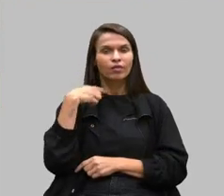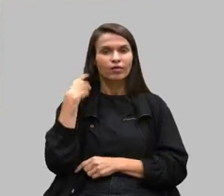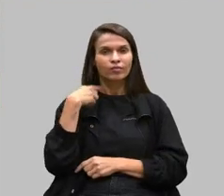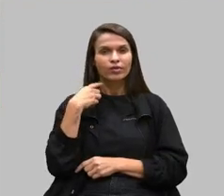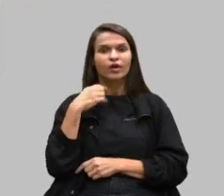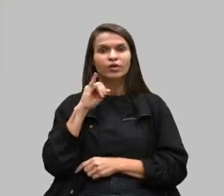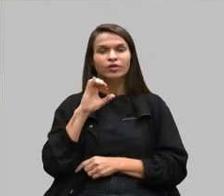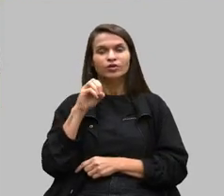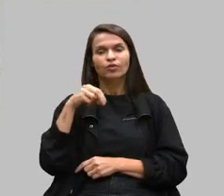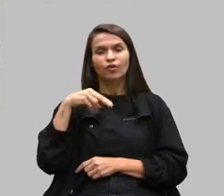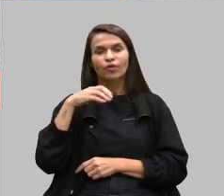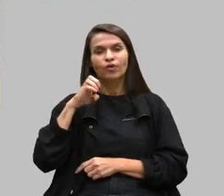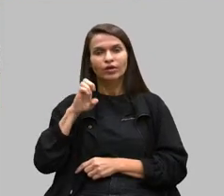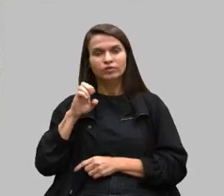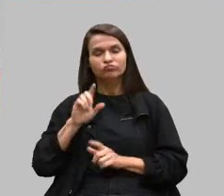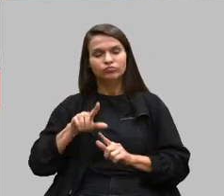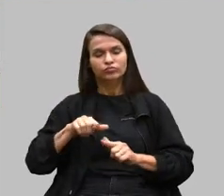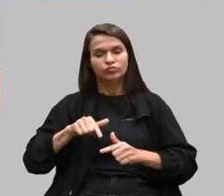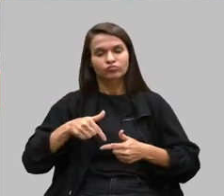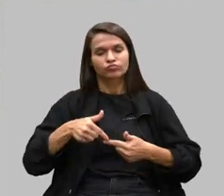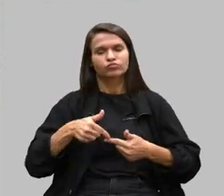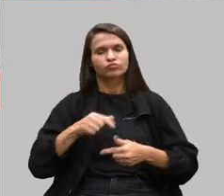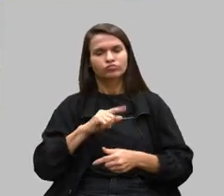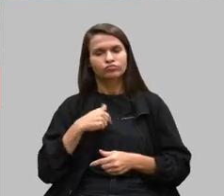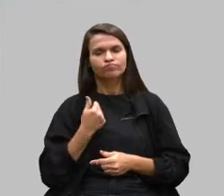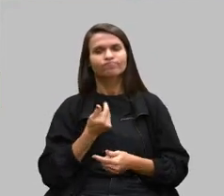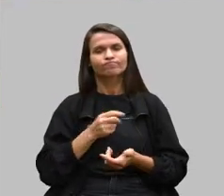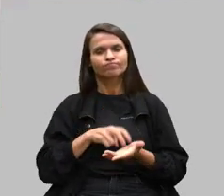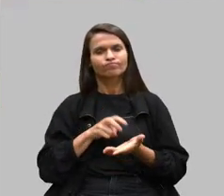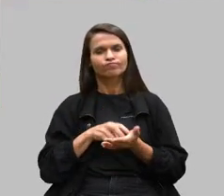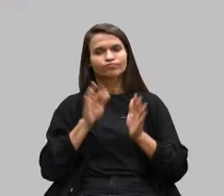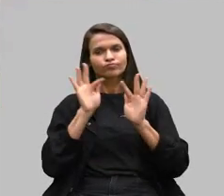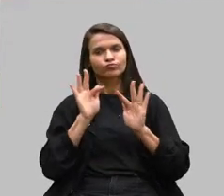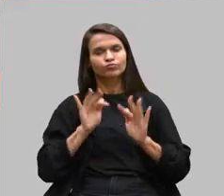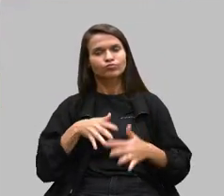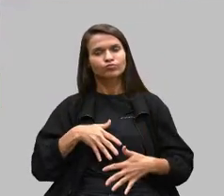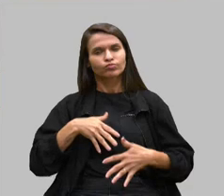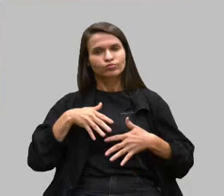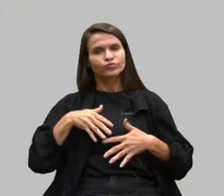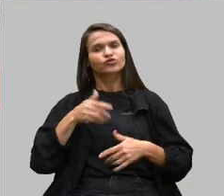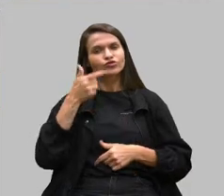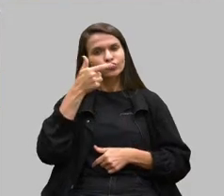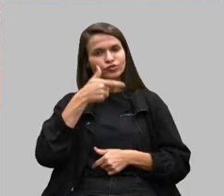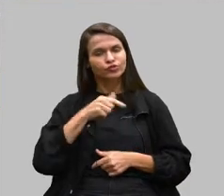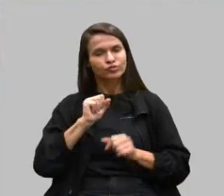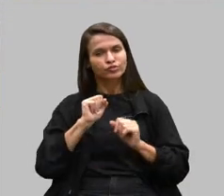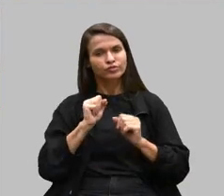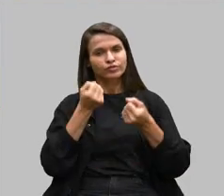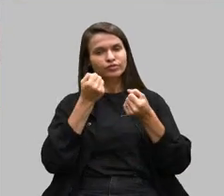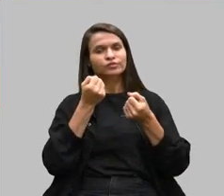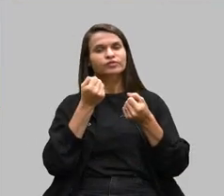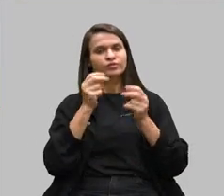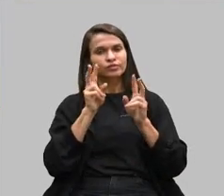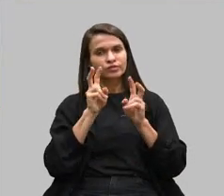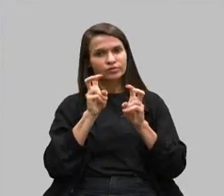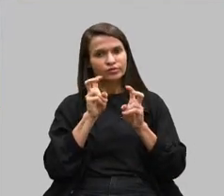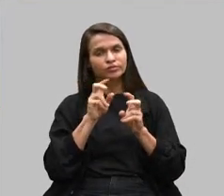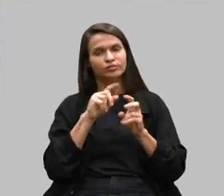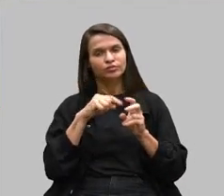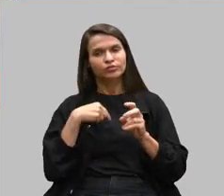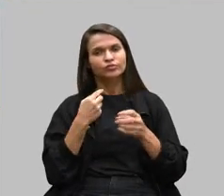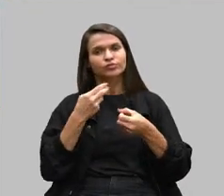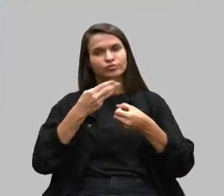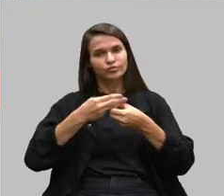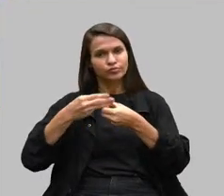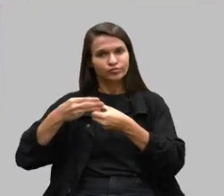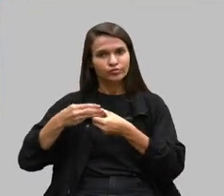Deputado a gente fica muito feliz e honrado por mais uma vez do você defender essas causas dos nossos municípios